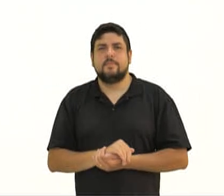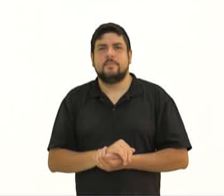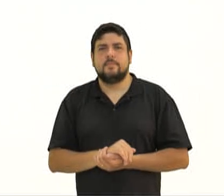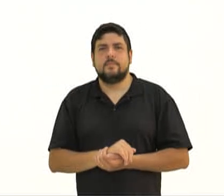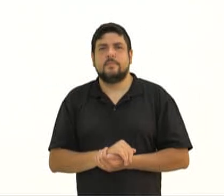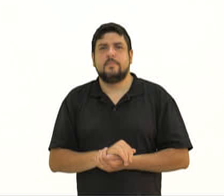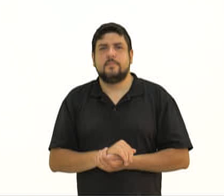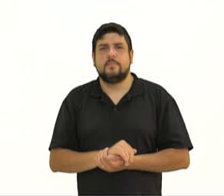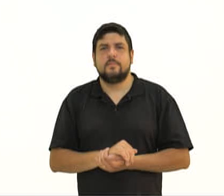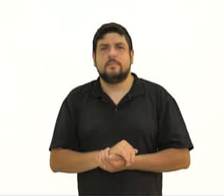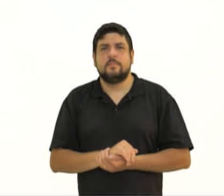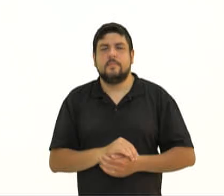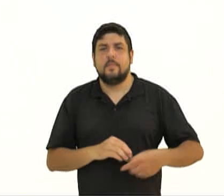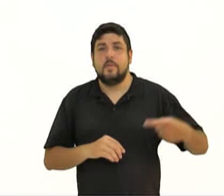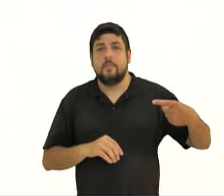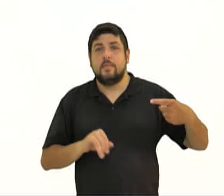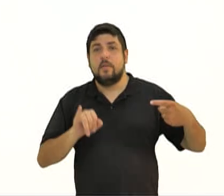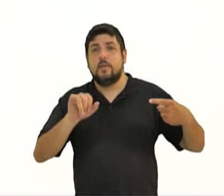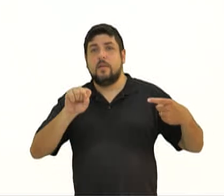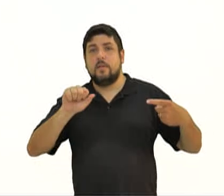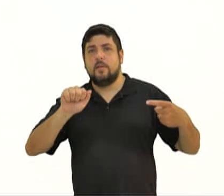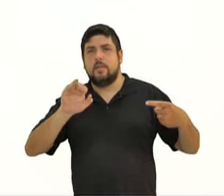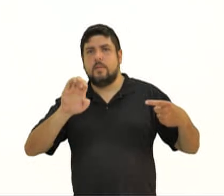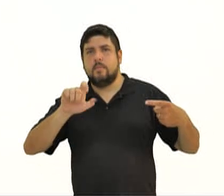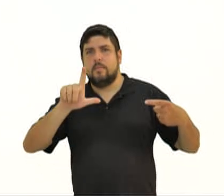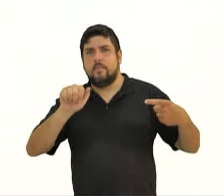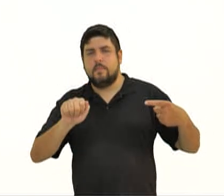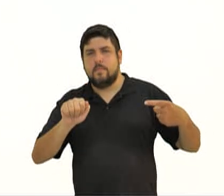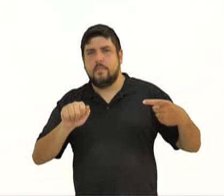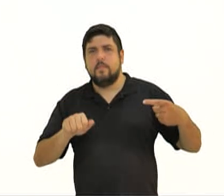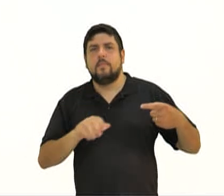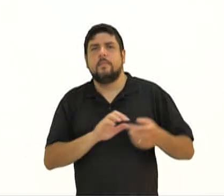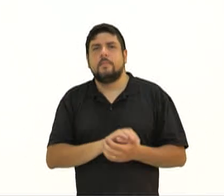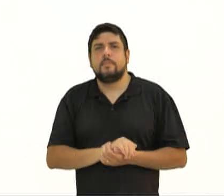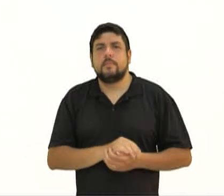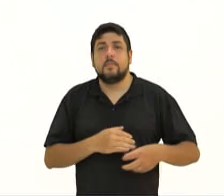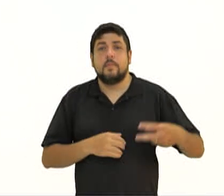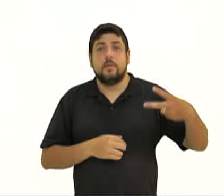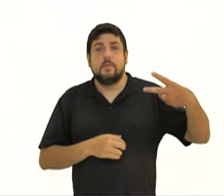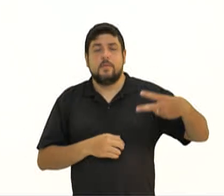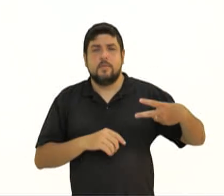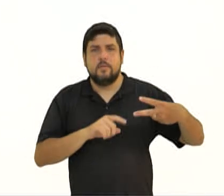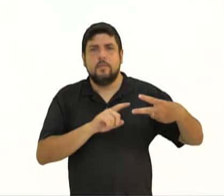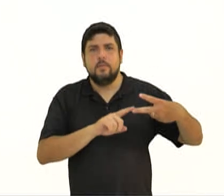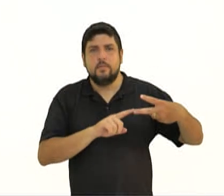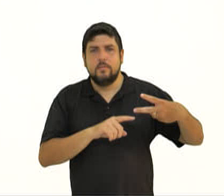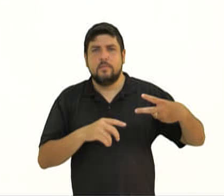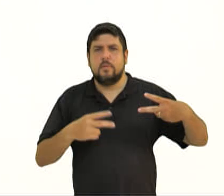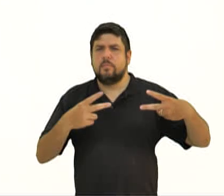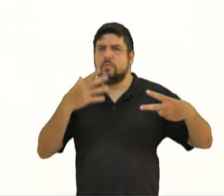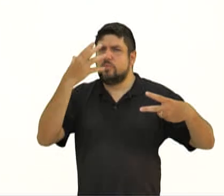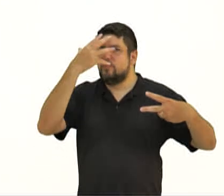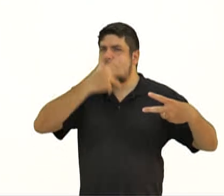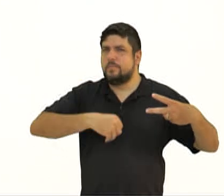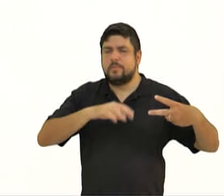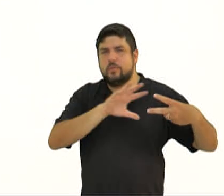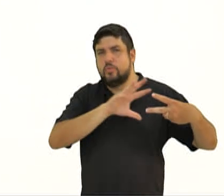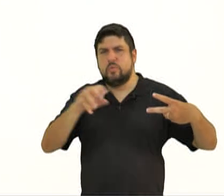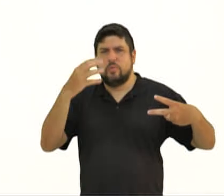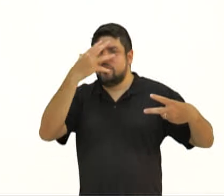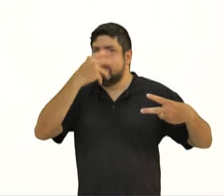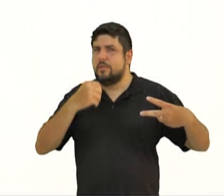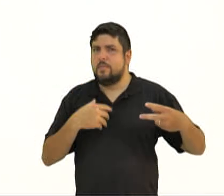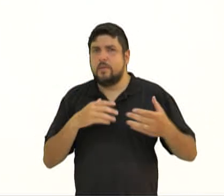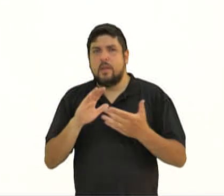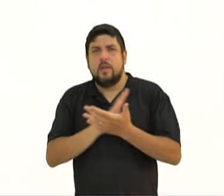primeiro filtro da Isabela, lá de Santa Mariana. O segundo filtro, super bonitinho, todos estão lindos. Alguns